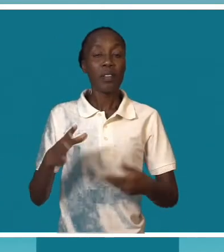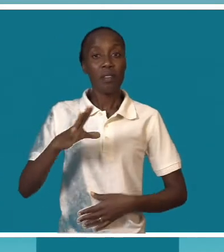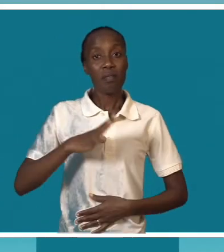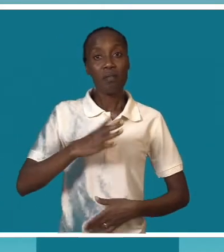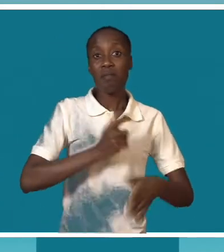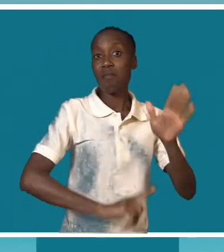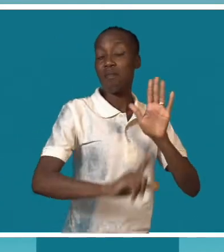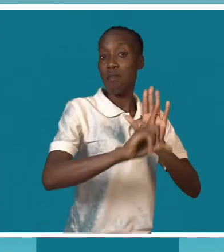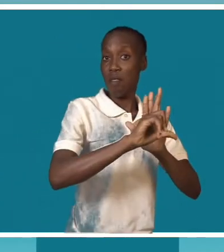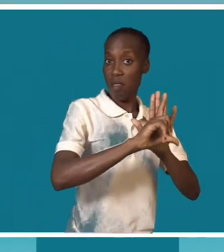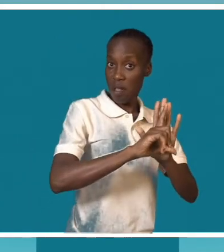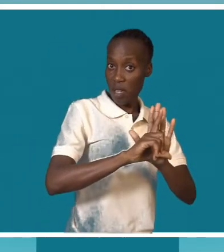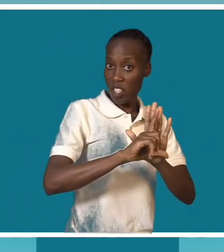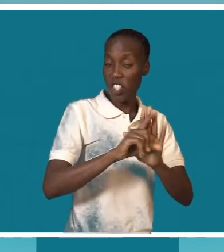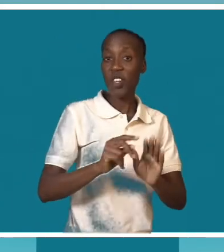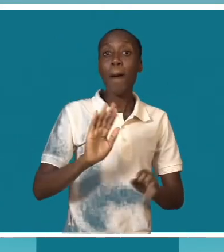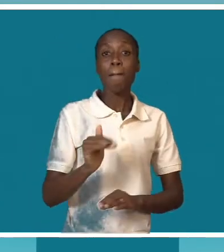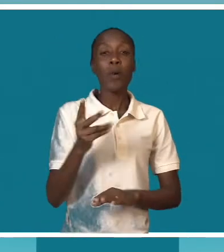espero, deste workshop,